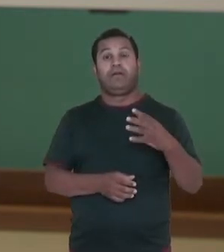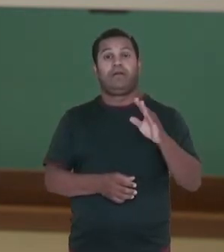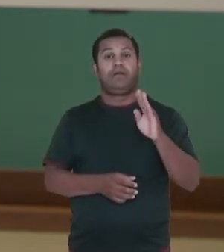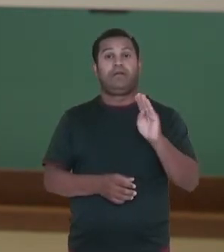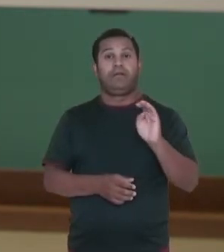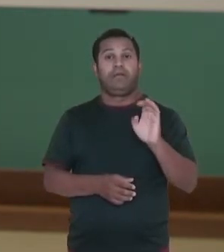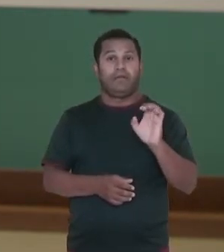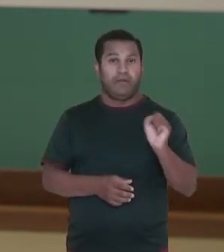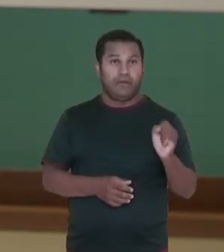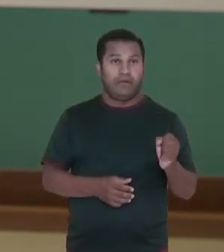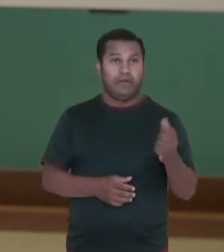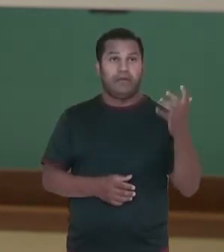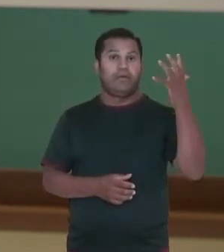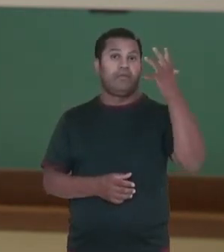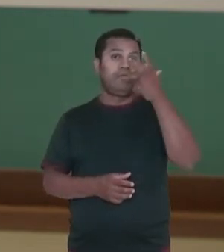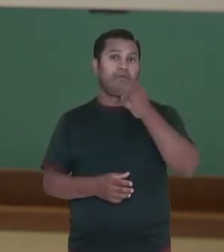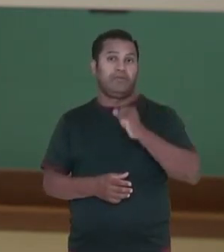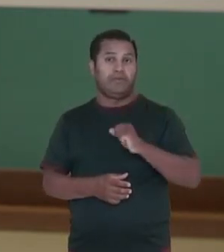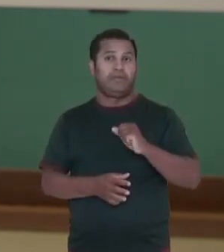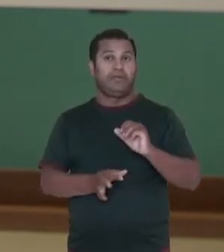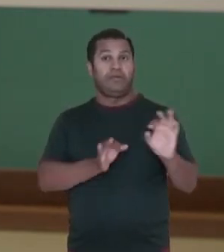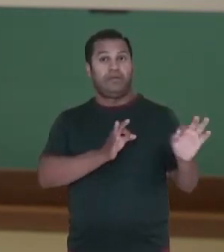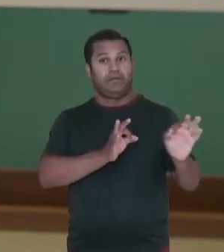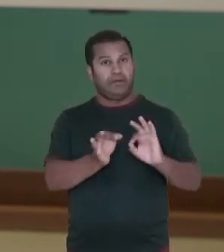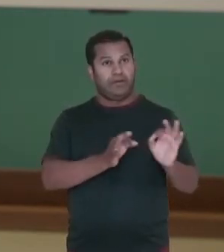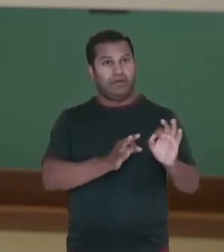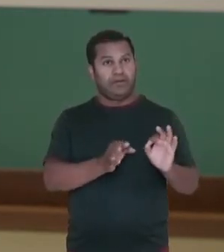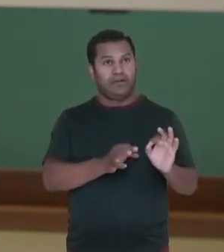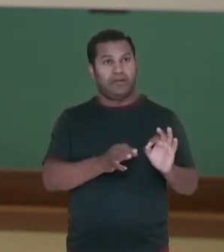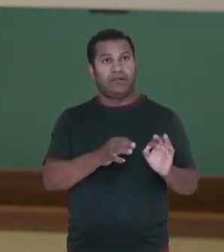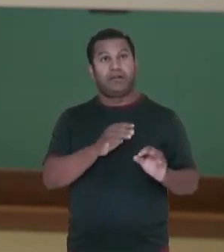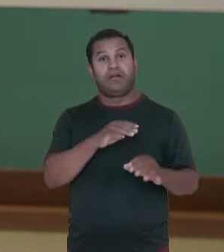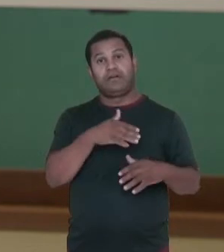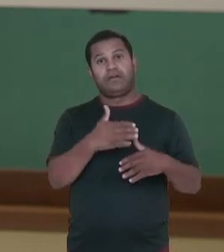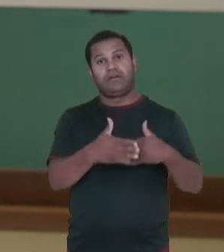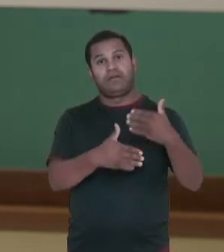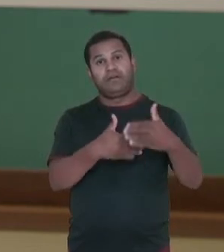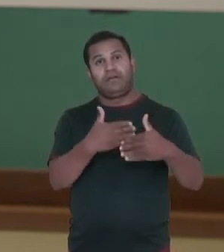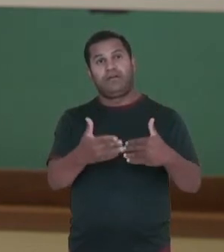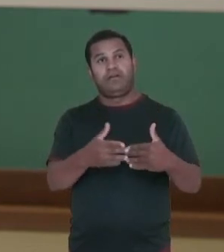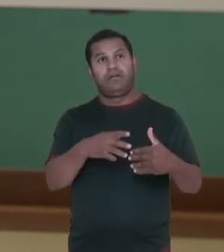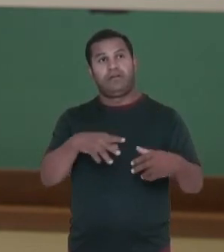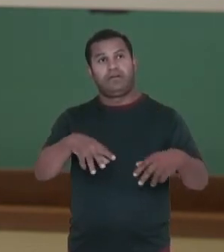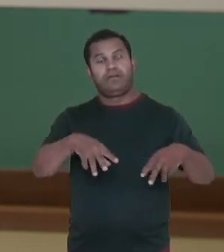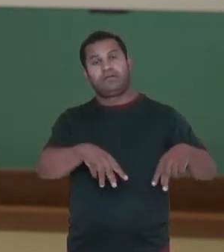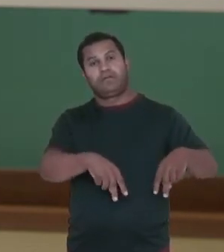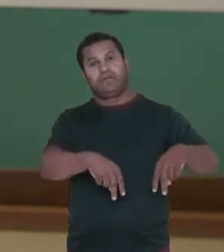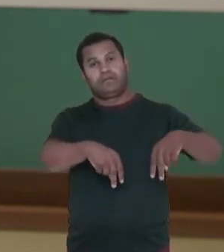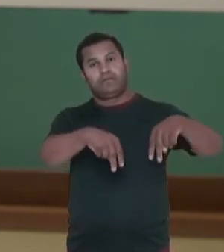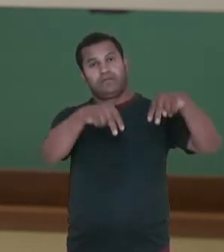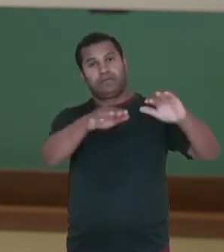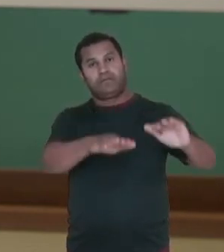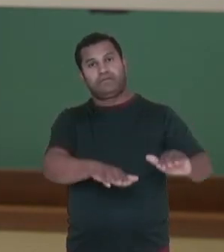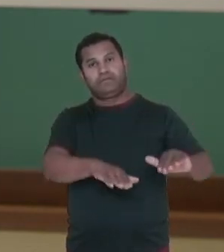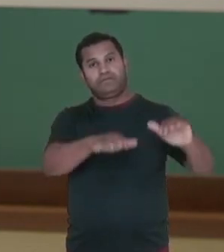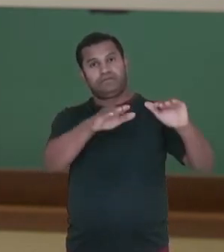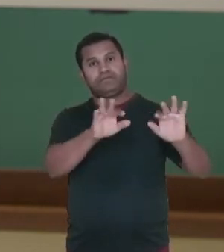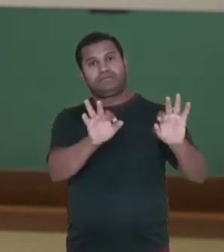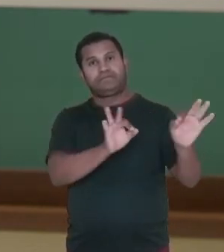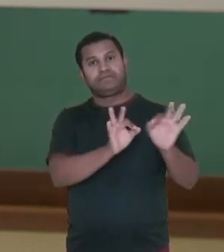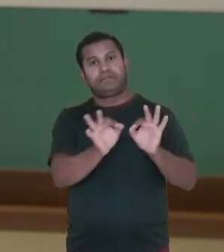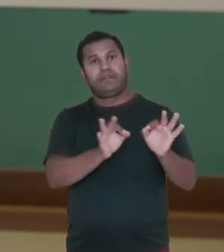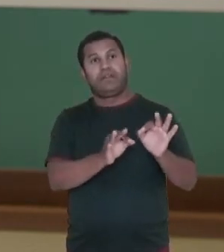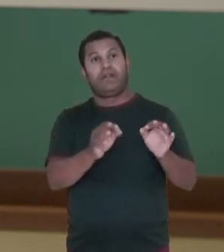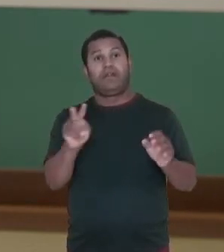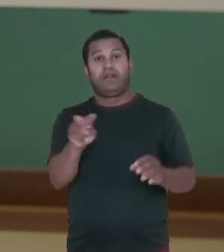mulheres, eles fizeram tipo casamentos arranjados e tinham filhos. Então foi o que eles primeiro concurso aqui no